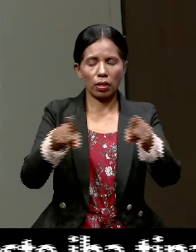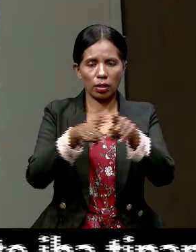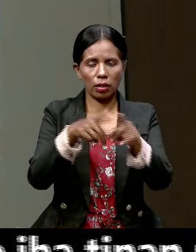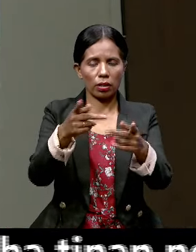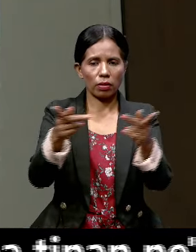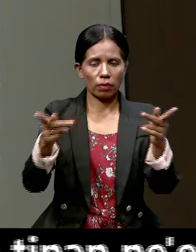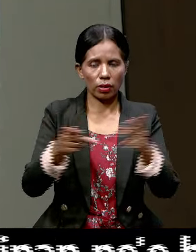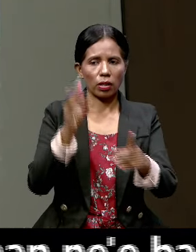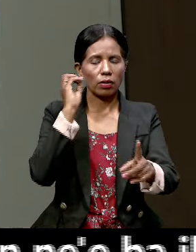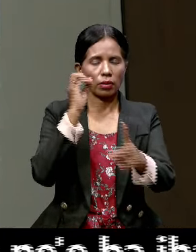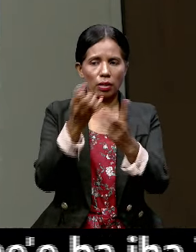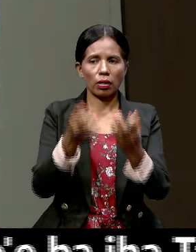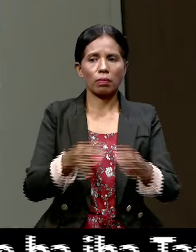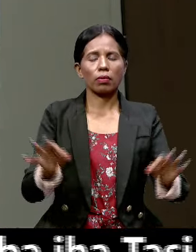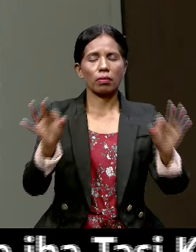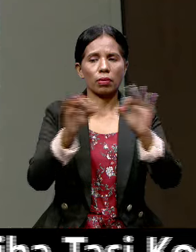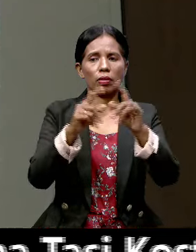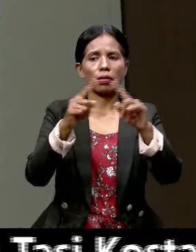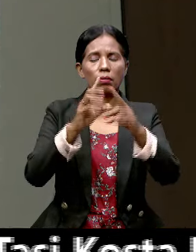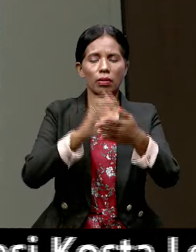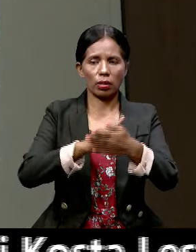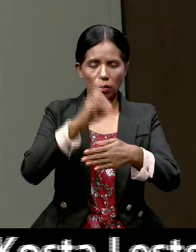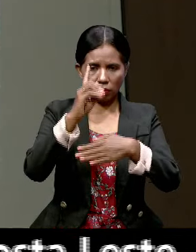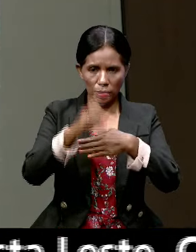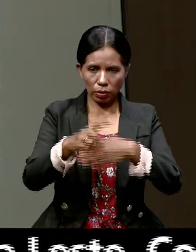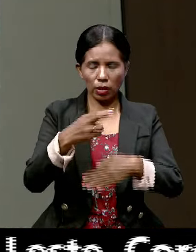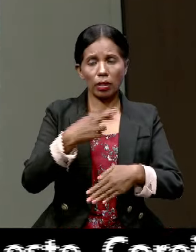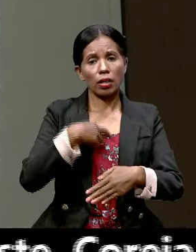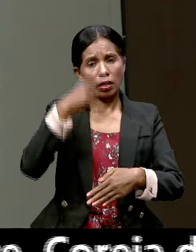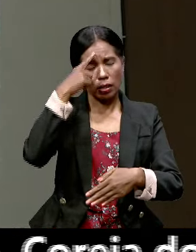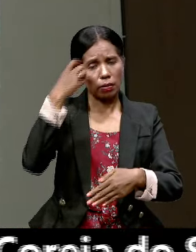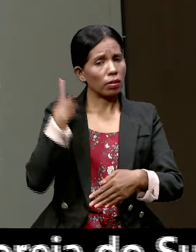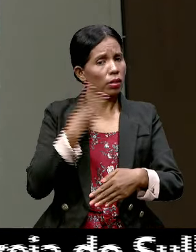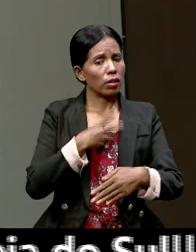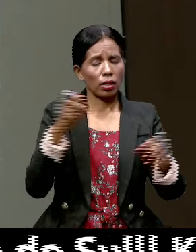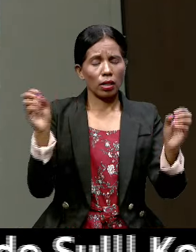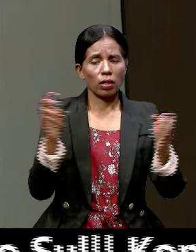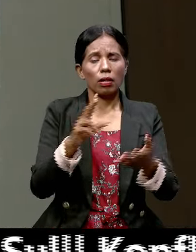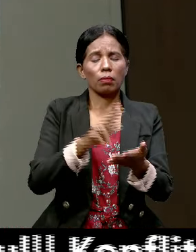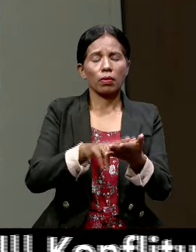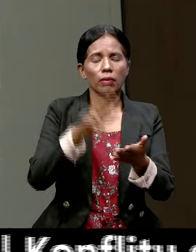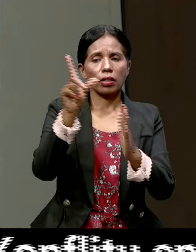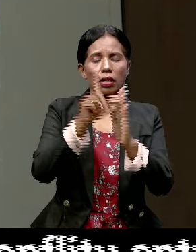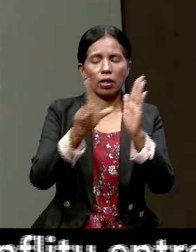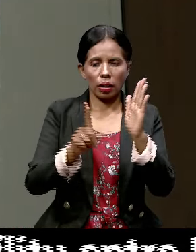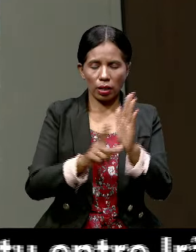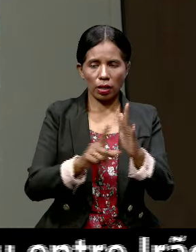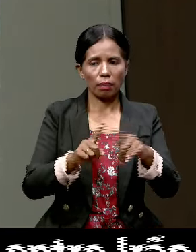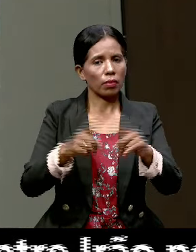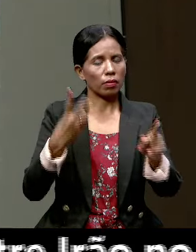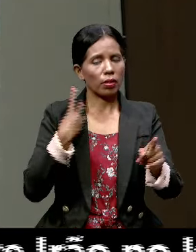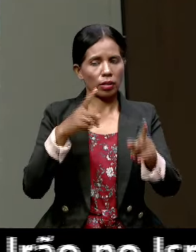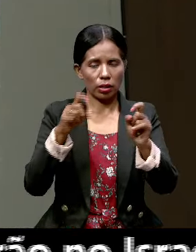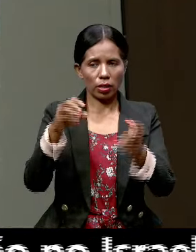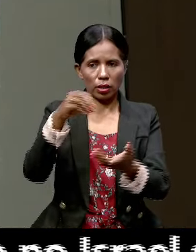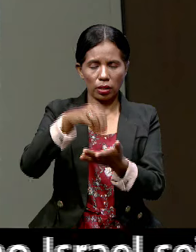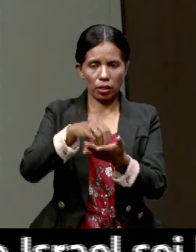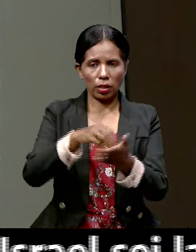ka objetivo principal ba desenvolvimento ne rasik. Tamban e italaos aprova daí lei e ordenamento. Mai be tem que atuar